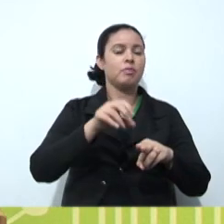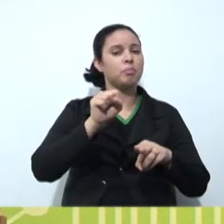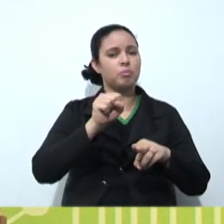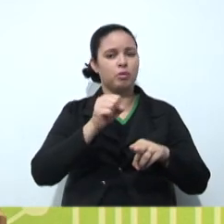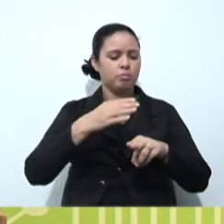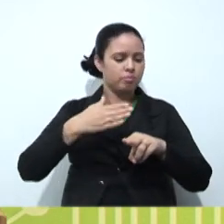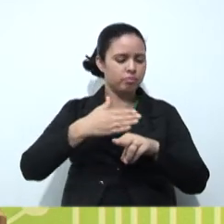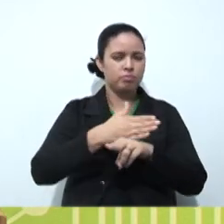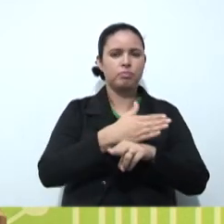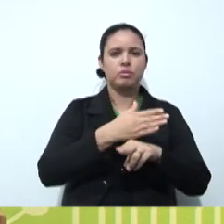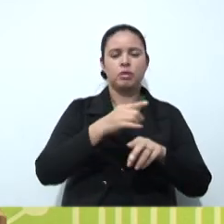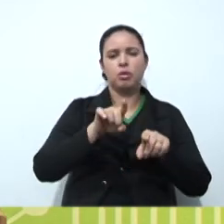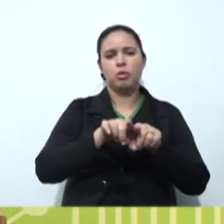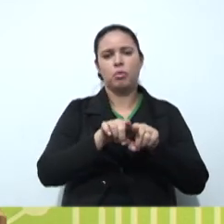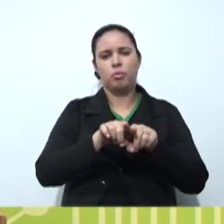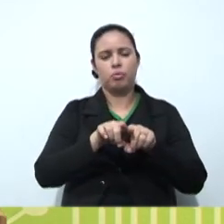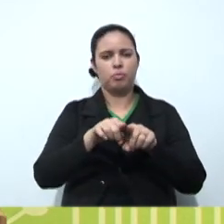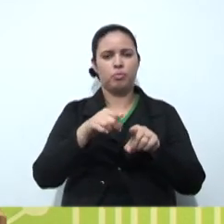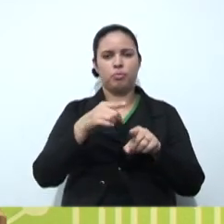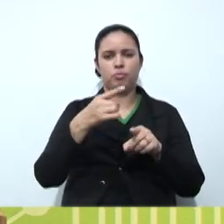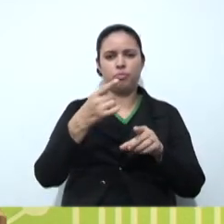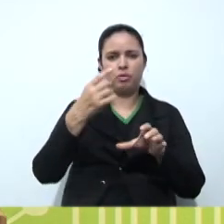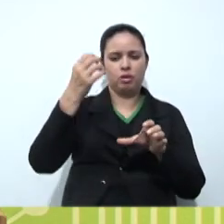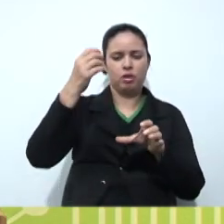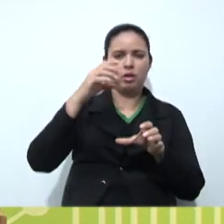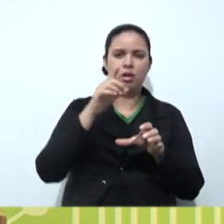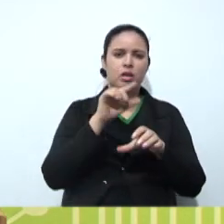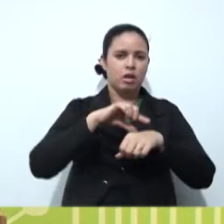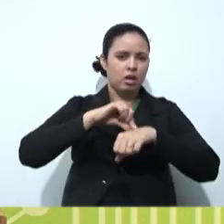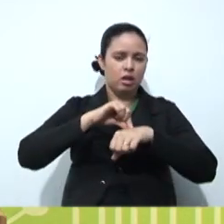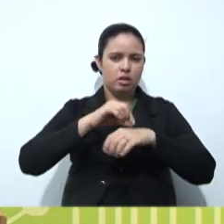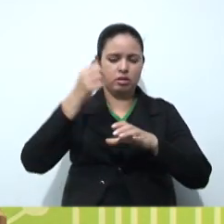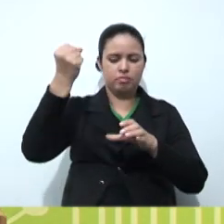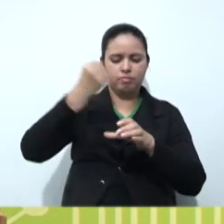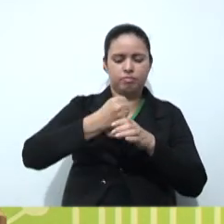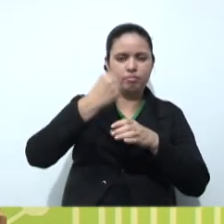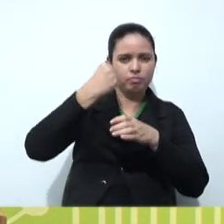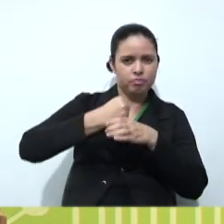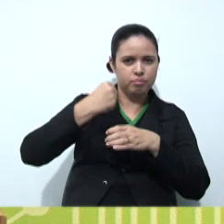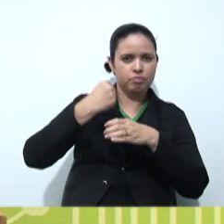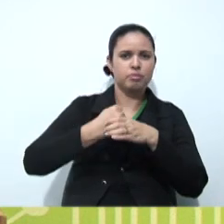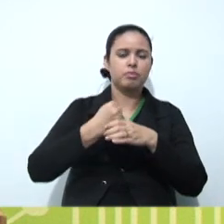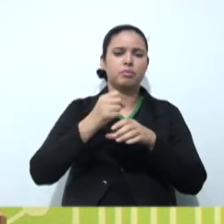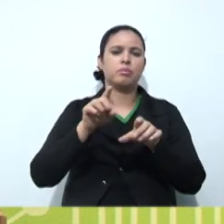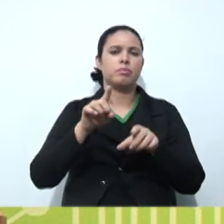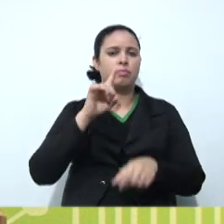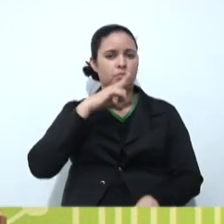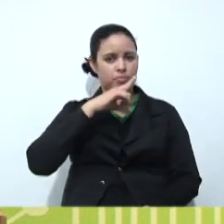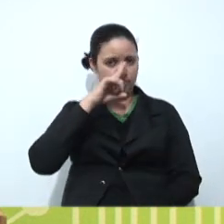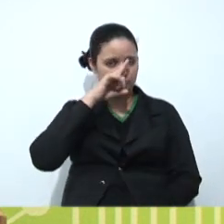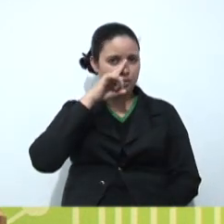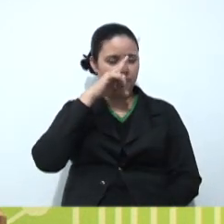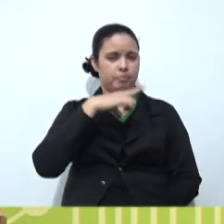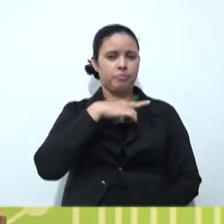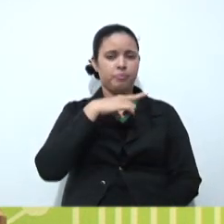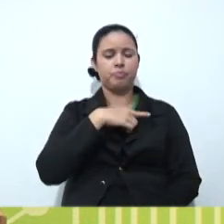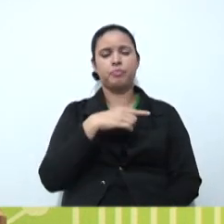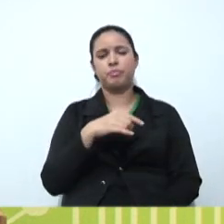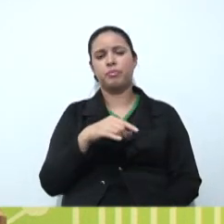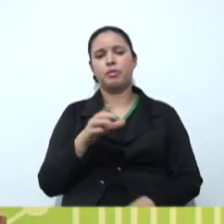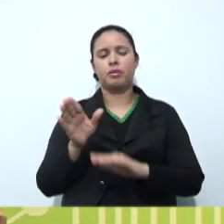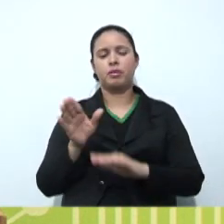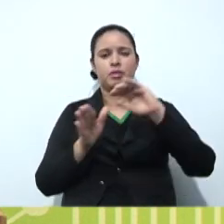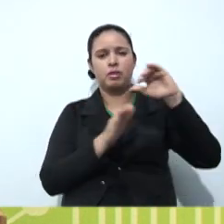várias outras situações. Pessoas que trabalham com a limpeza, ela corre risco porque está lidando com compostos